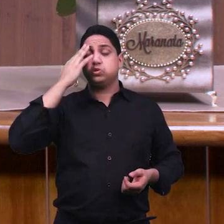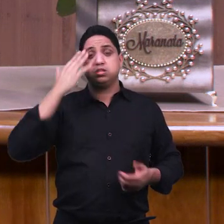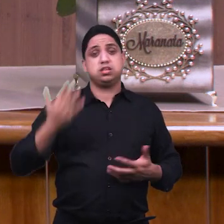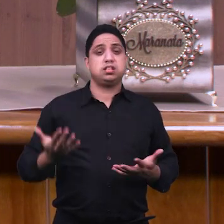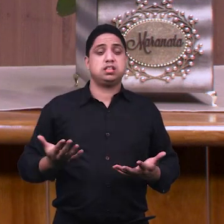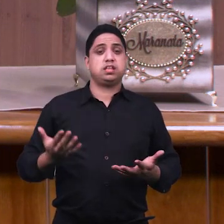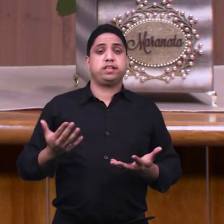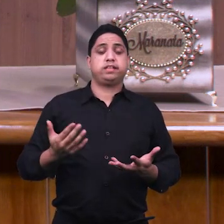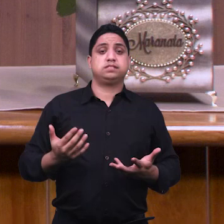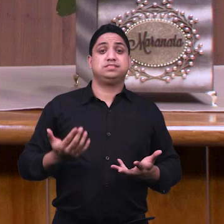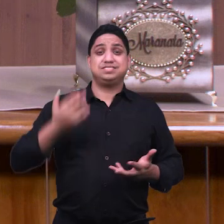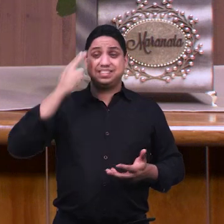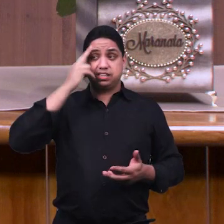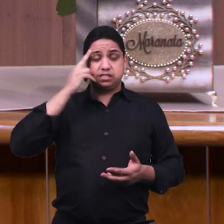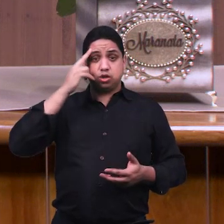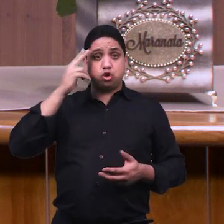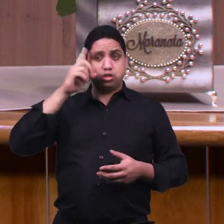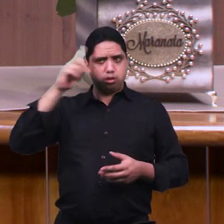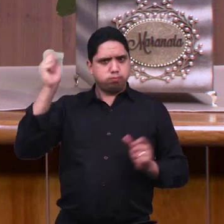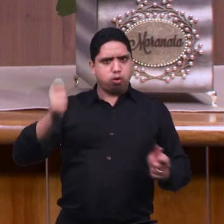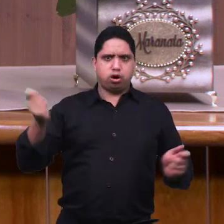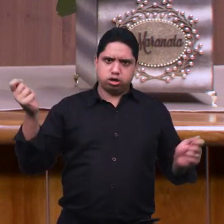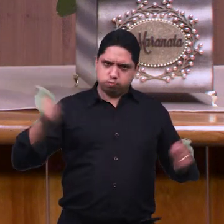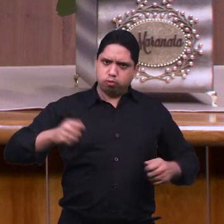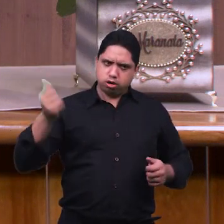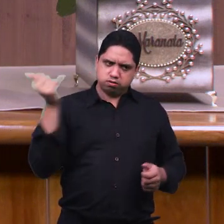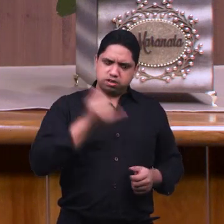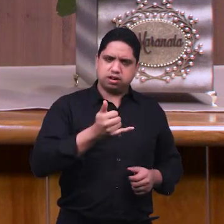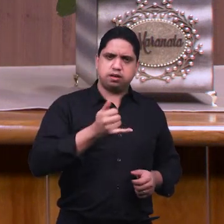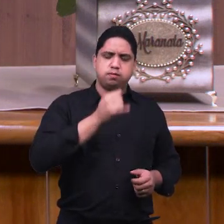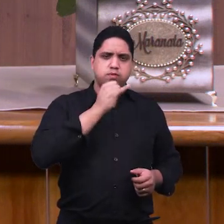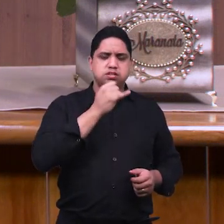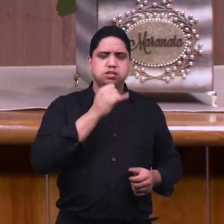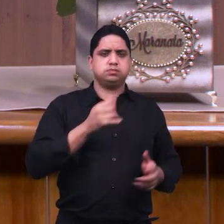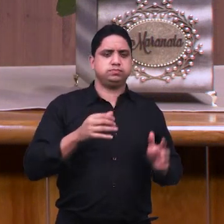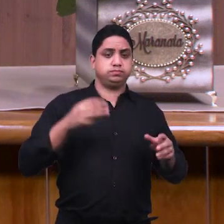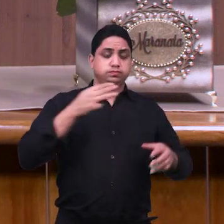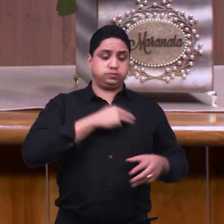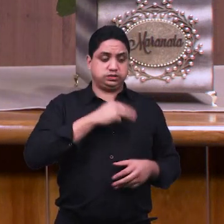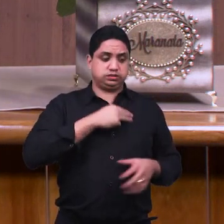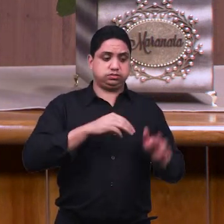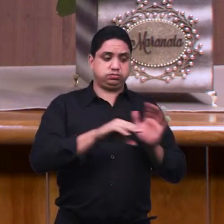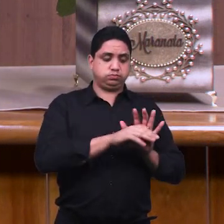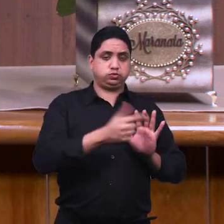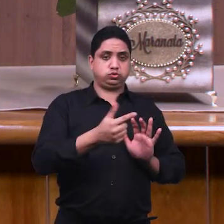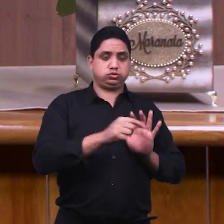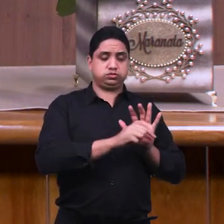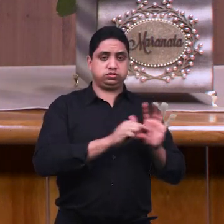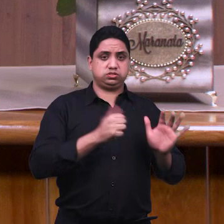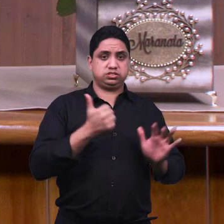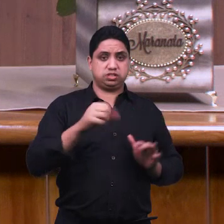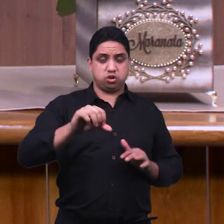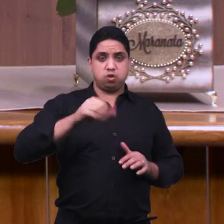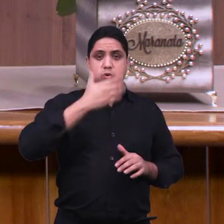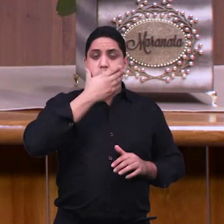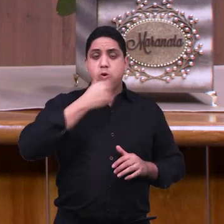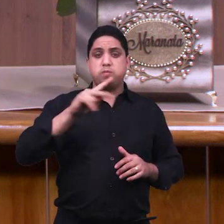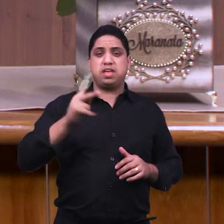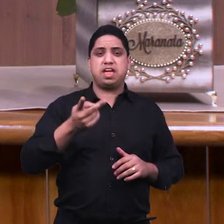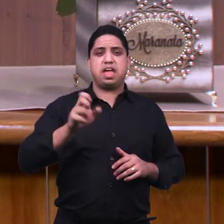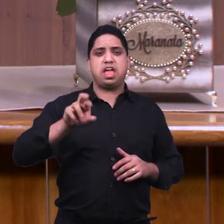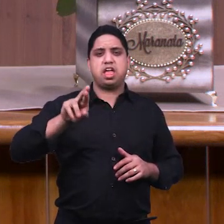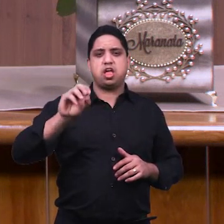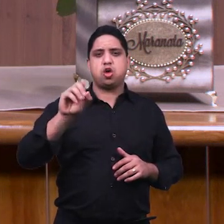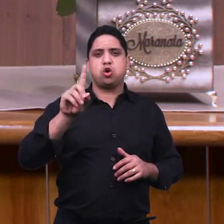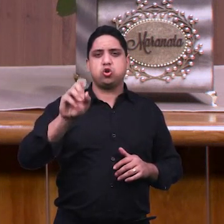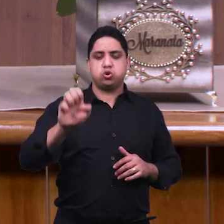sonho. Sonhos, Deus pode falar por sonhos. Mas imagina só, em Mateus 2,19, quando Herodes foi morto, o Senhor